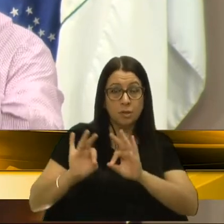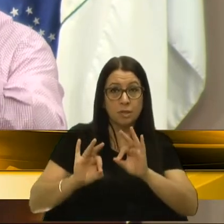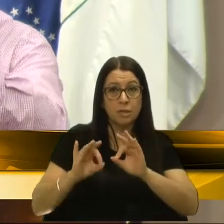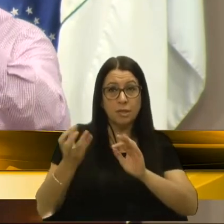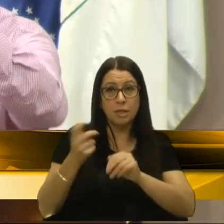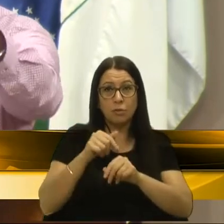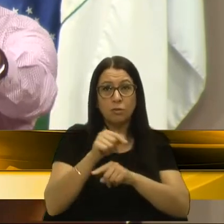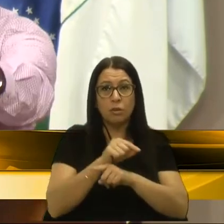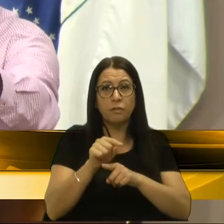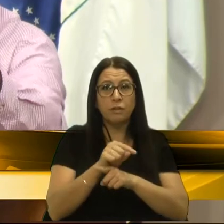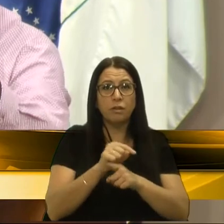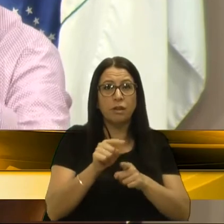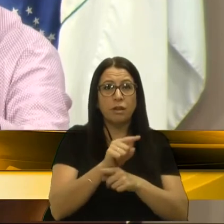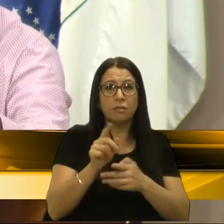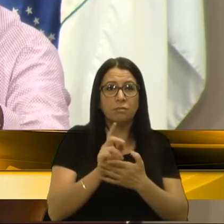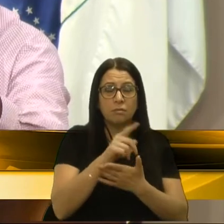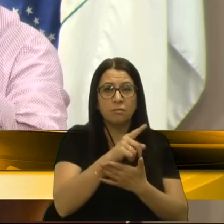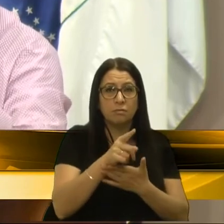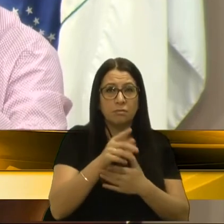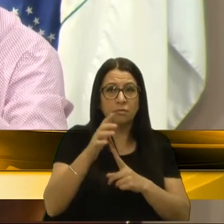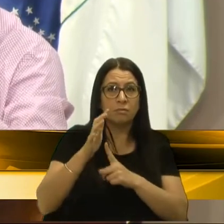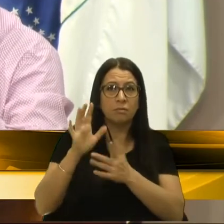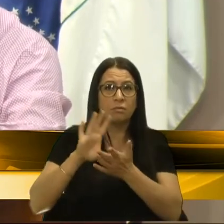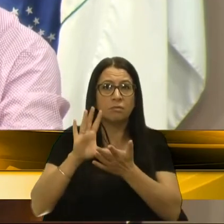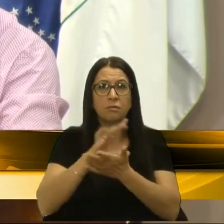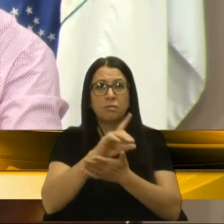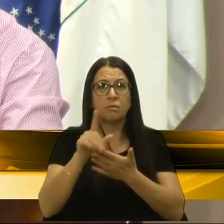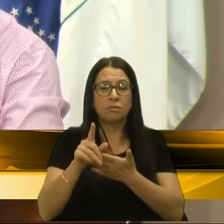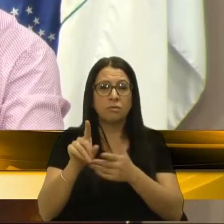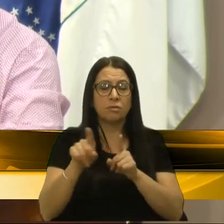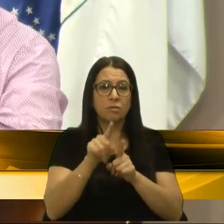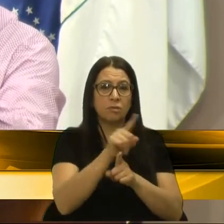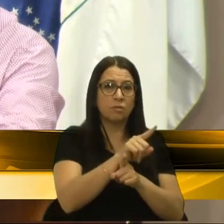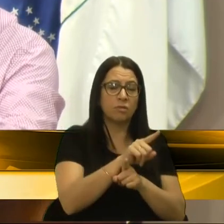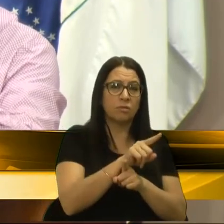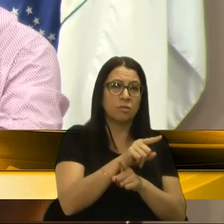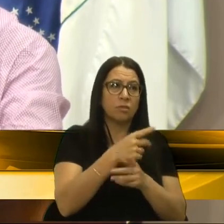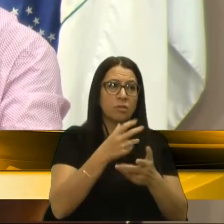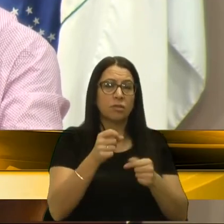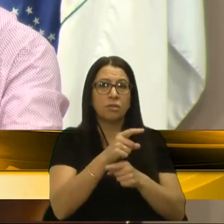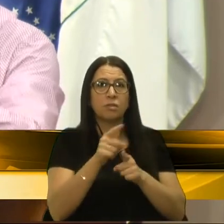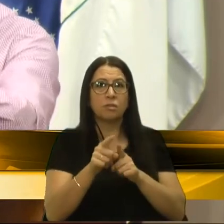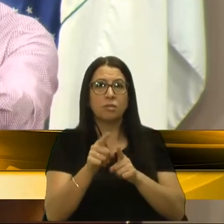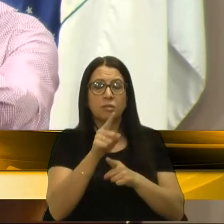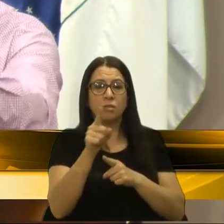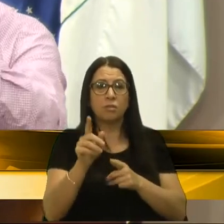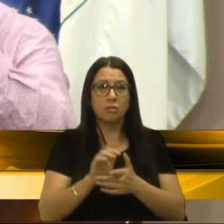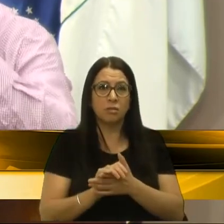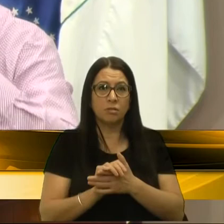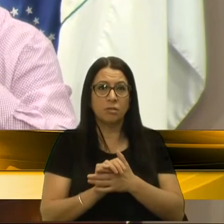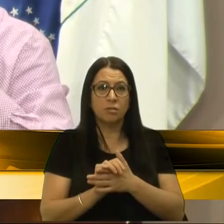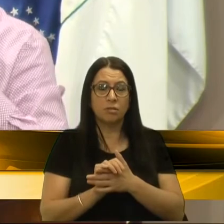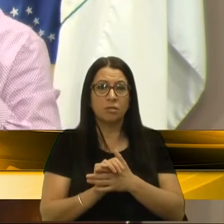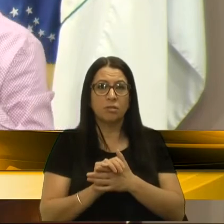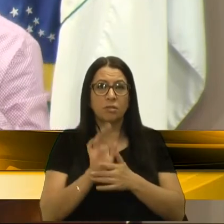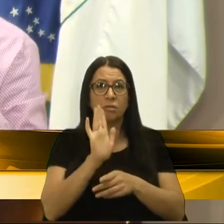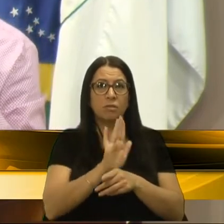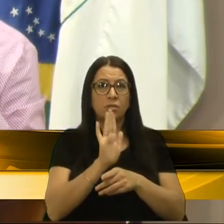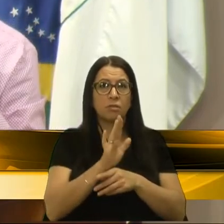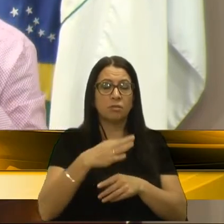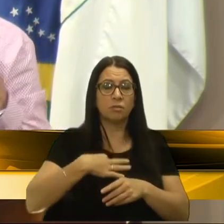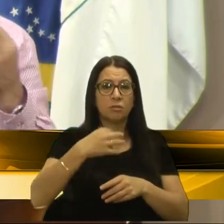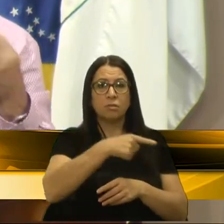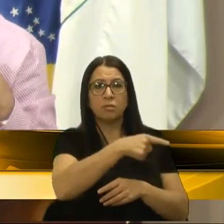queriam plantar flor na praça e ali naquele momento não foi permitido. Então tem que ter colaboração espontânea